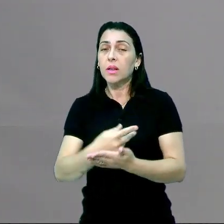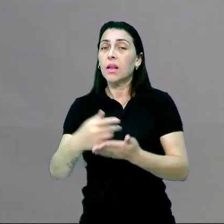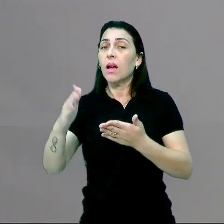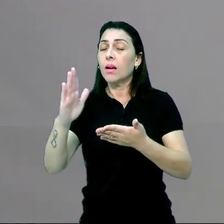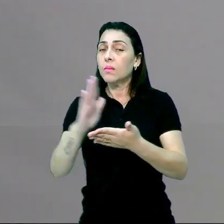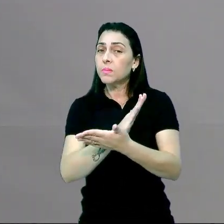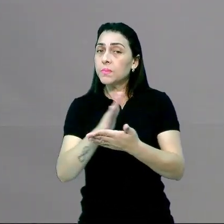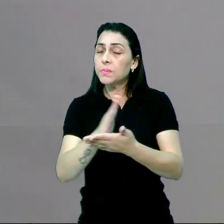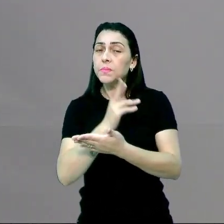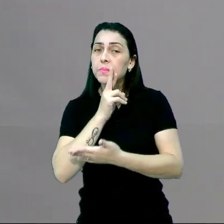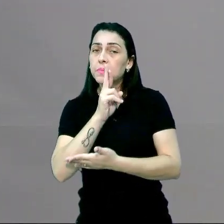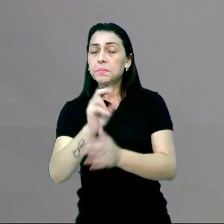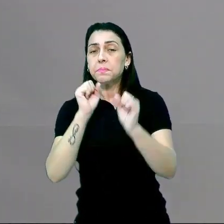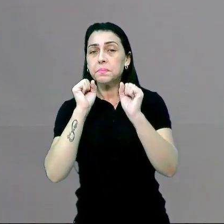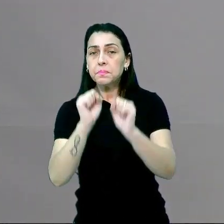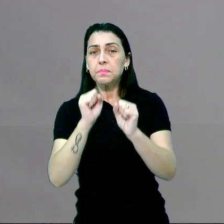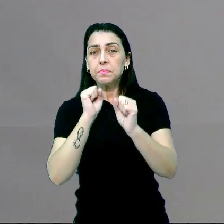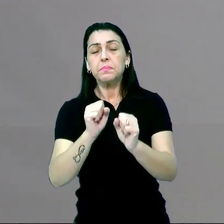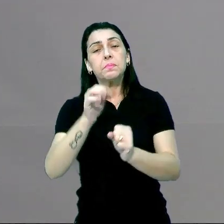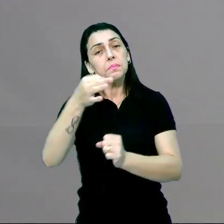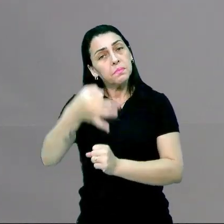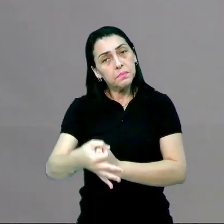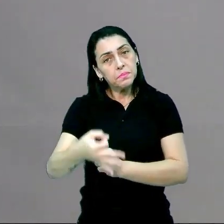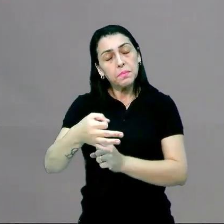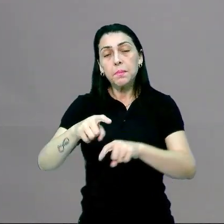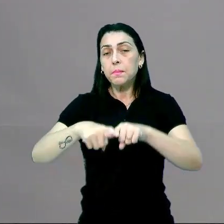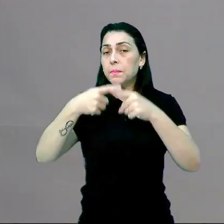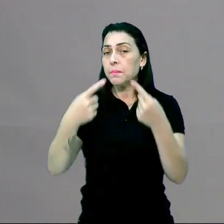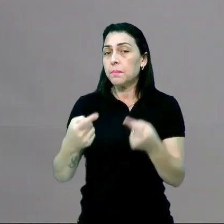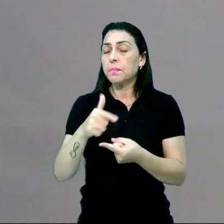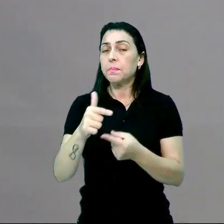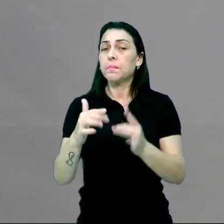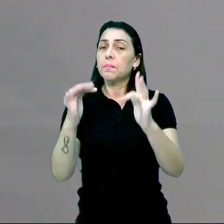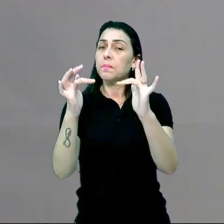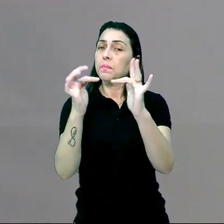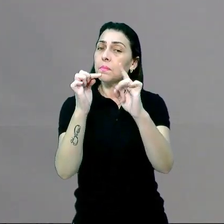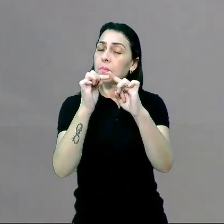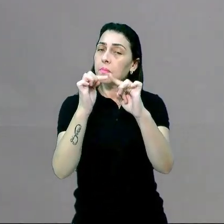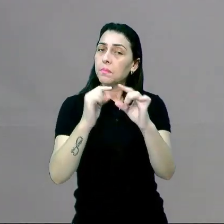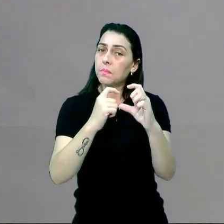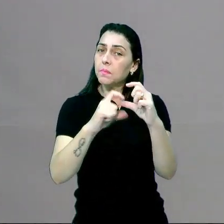algumas respostas podem até estar corretas, porém não estão de acordo com a